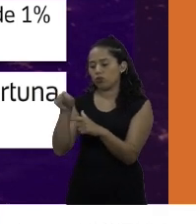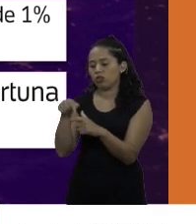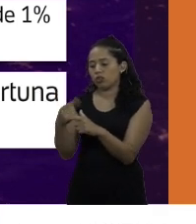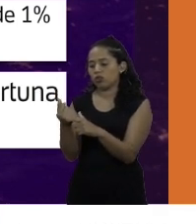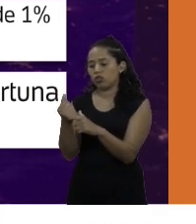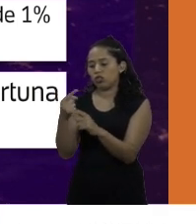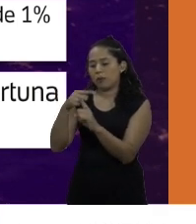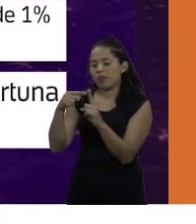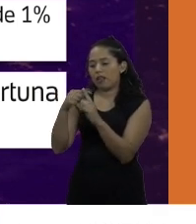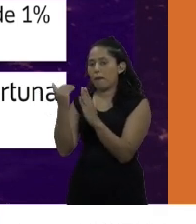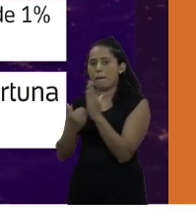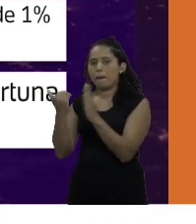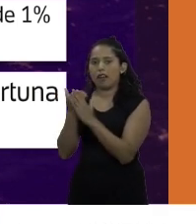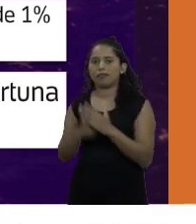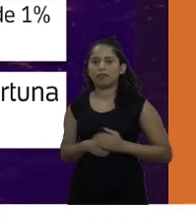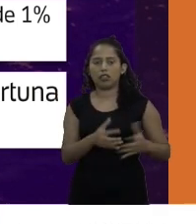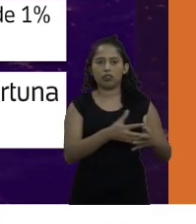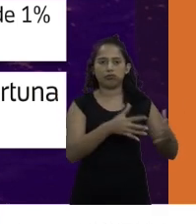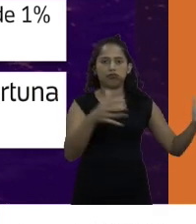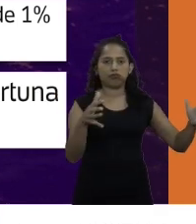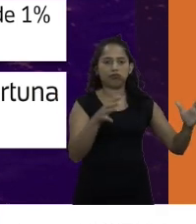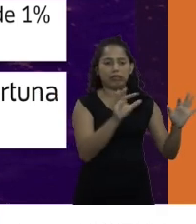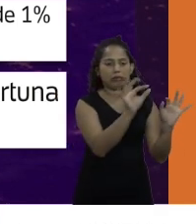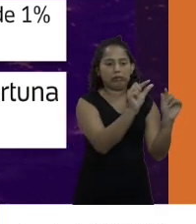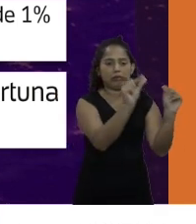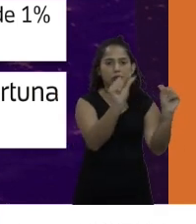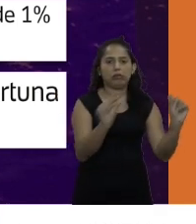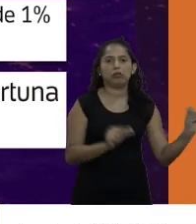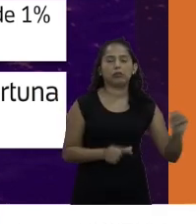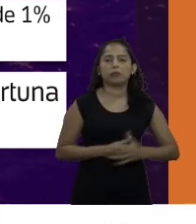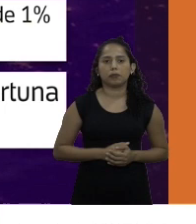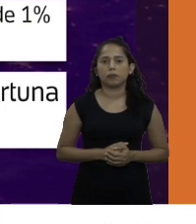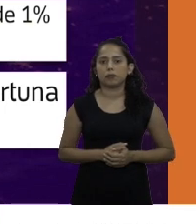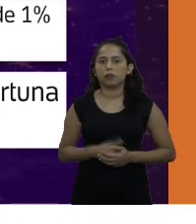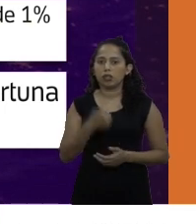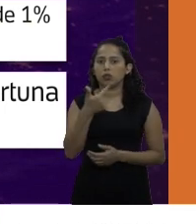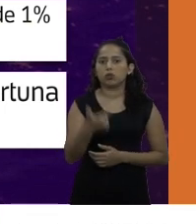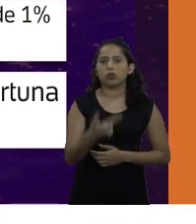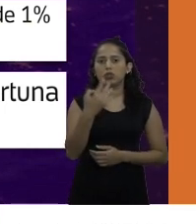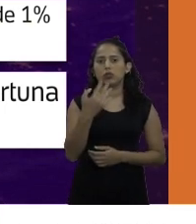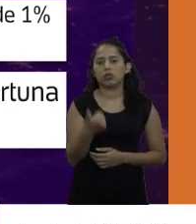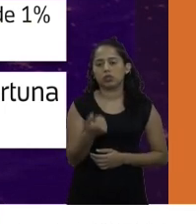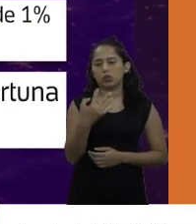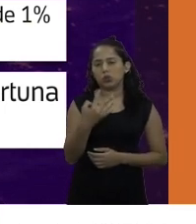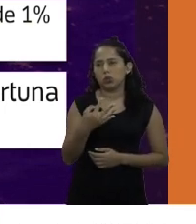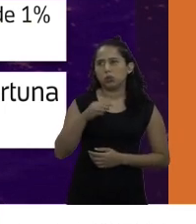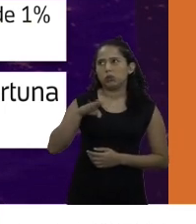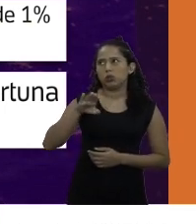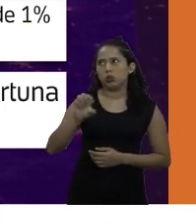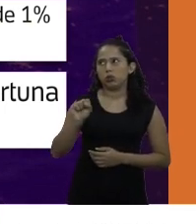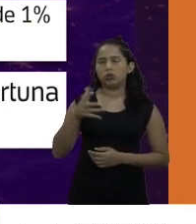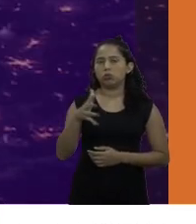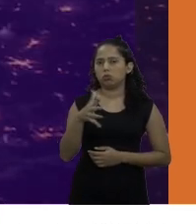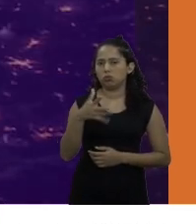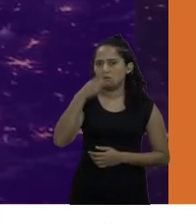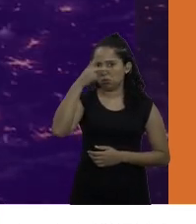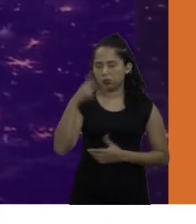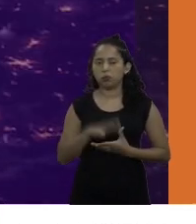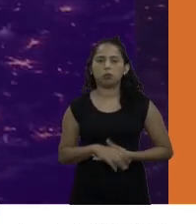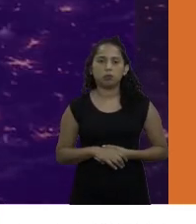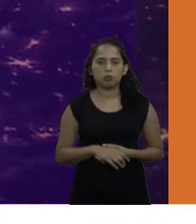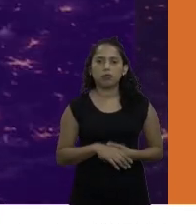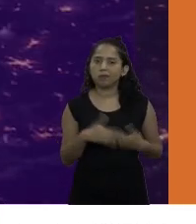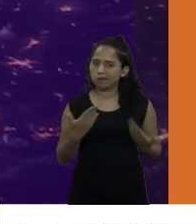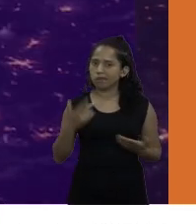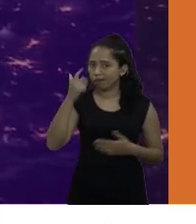Brasil, com 214 milhões de habitantes, não lembro o último censo. Então, é de se